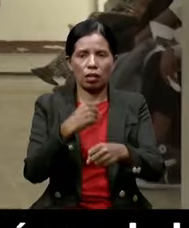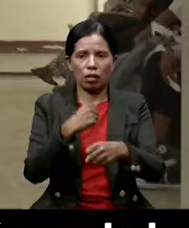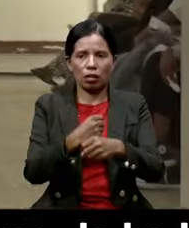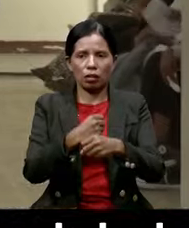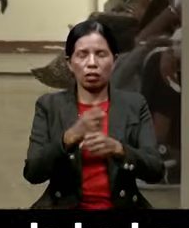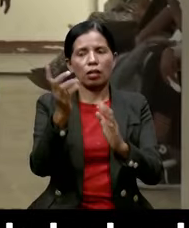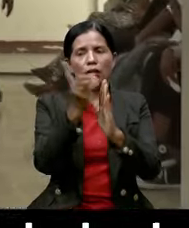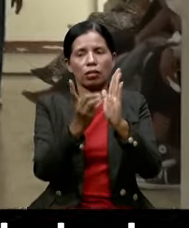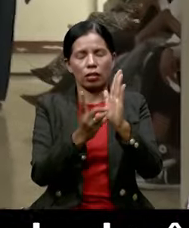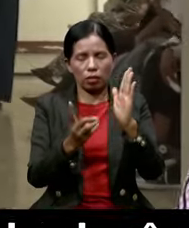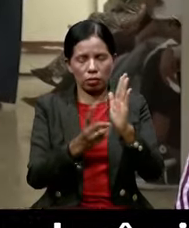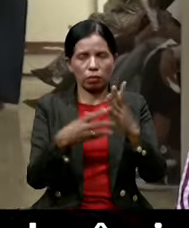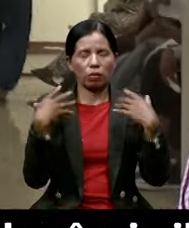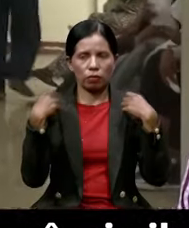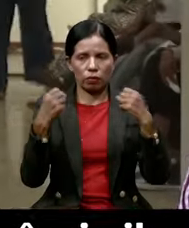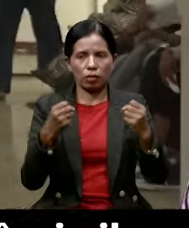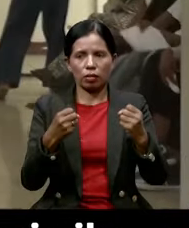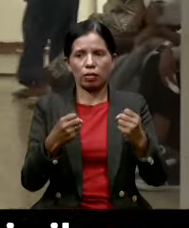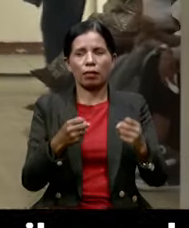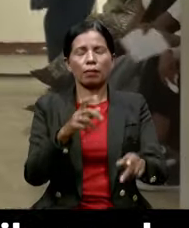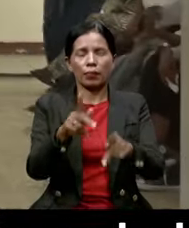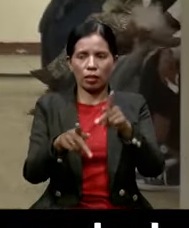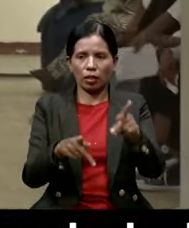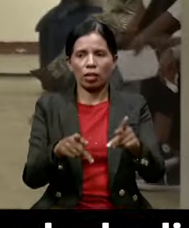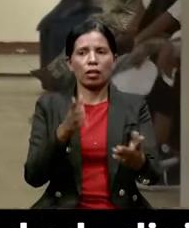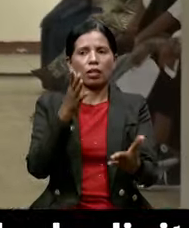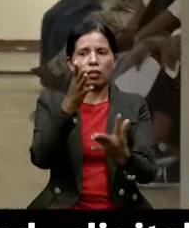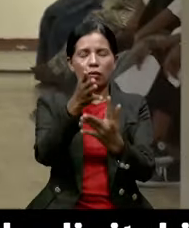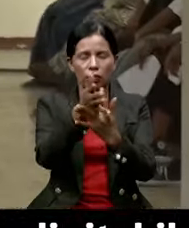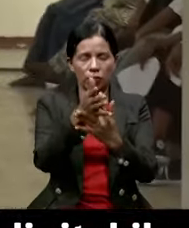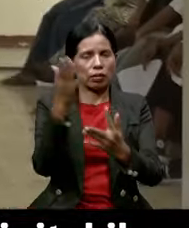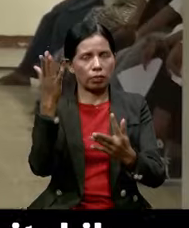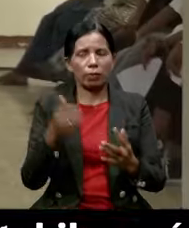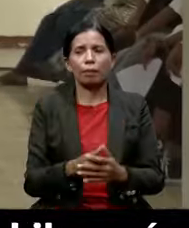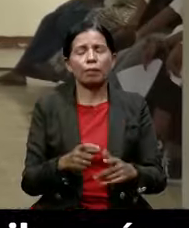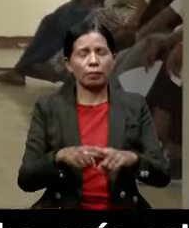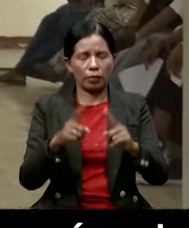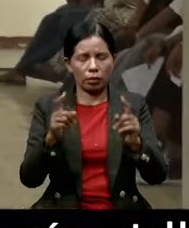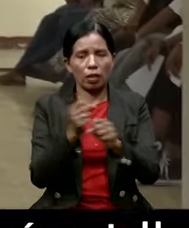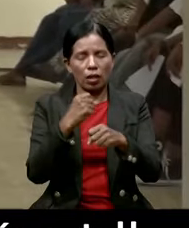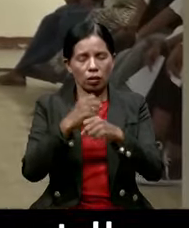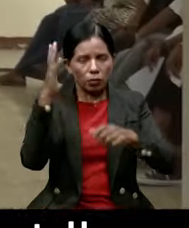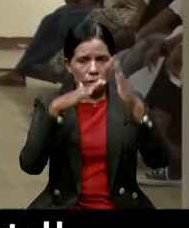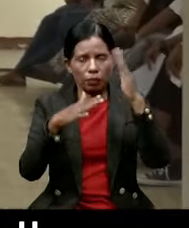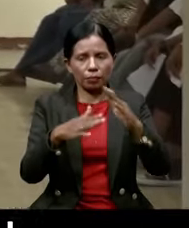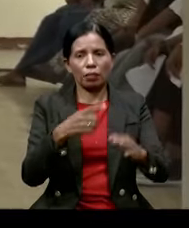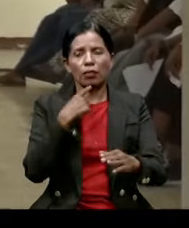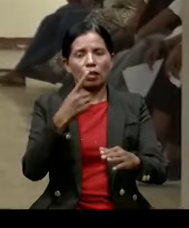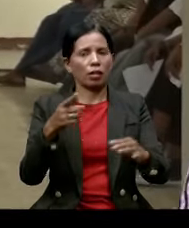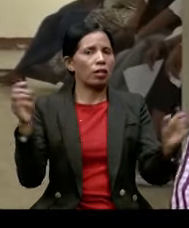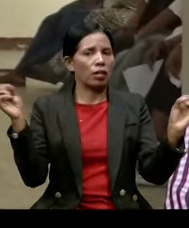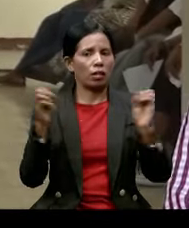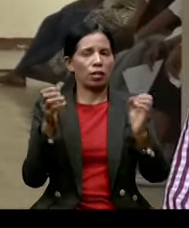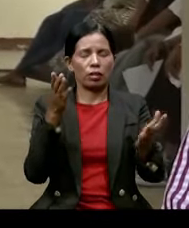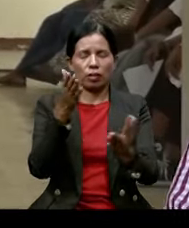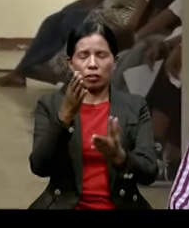ni memang forte e disconfia bargiri kata bargiri maka involve diretamente dan ma be bargiri ser selu por razão la involve